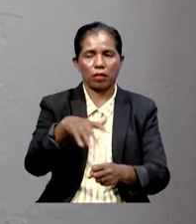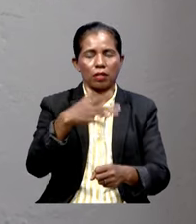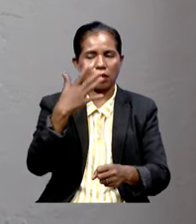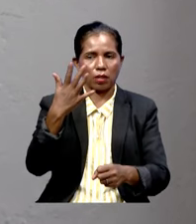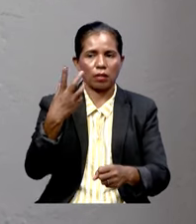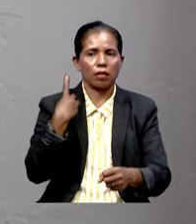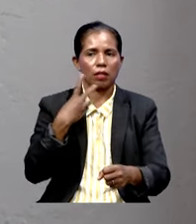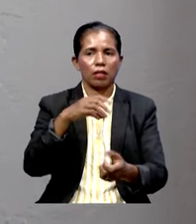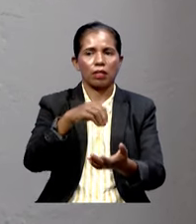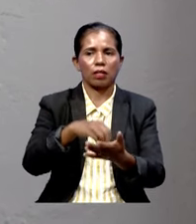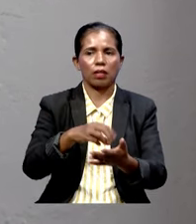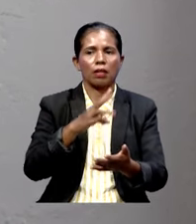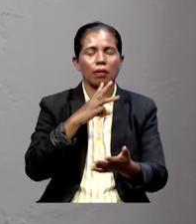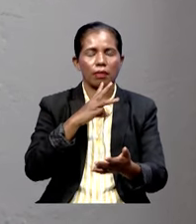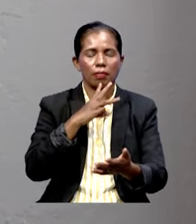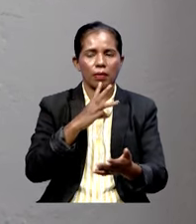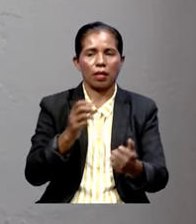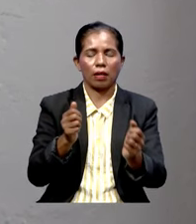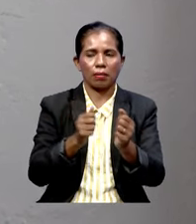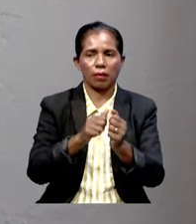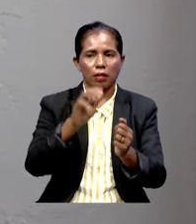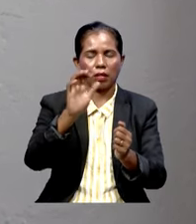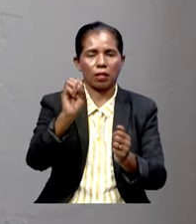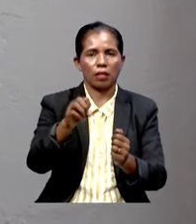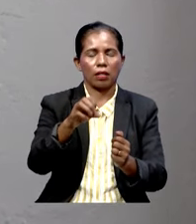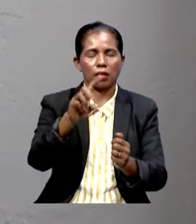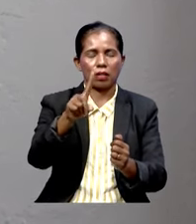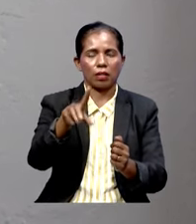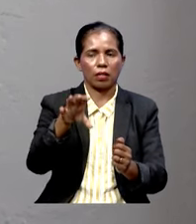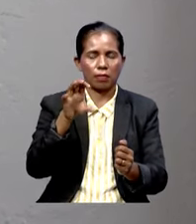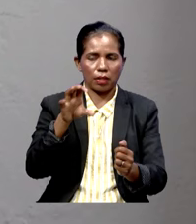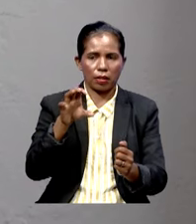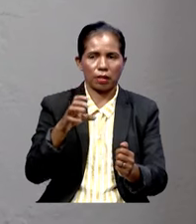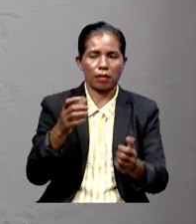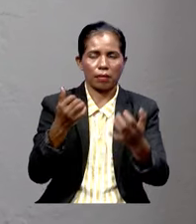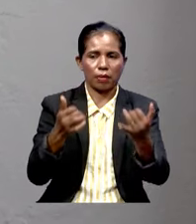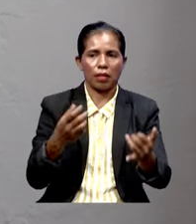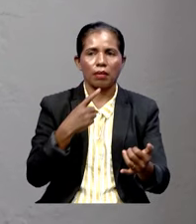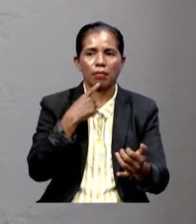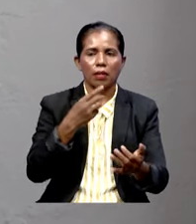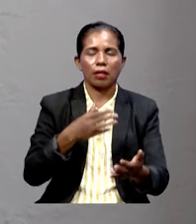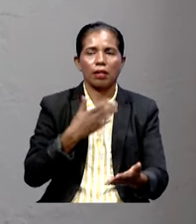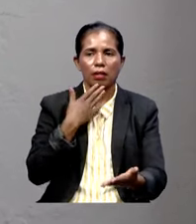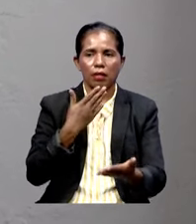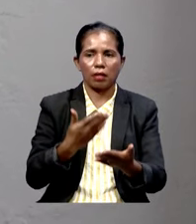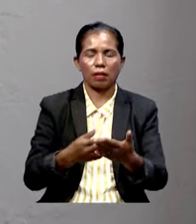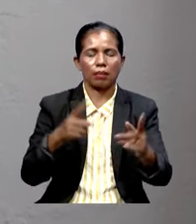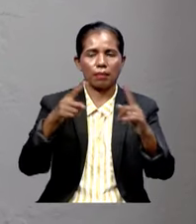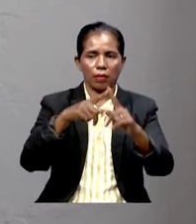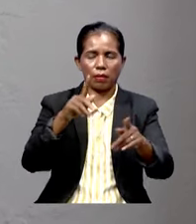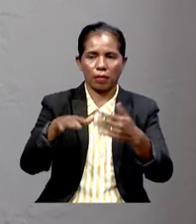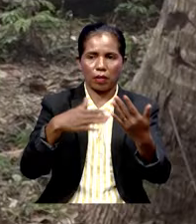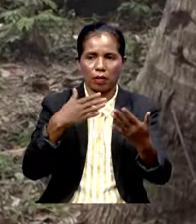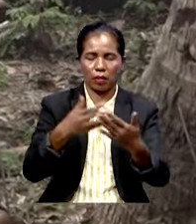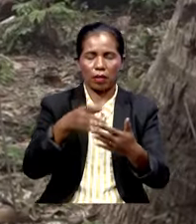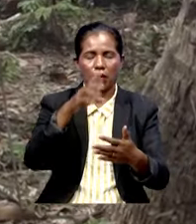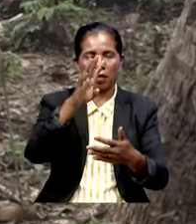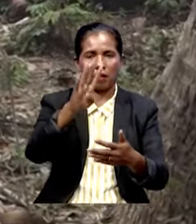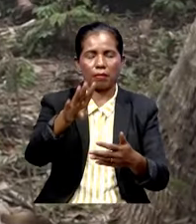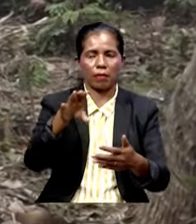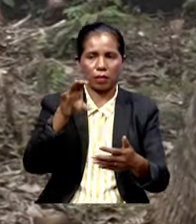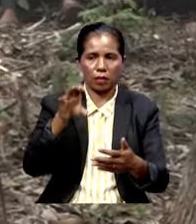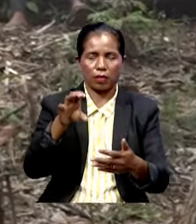ita consegue amores be matan atus lima resin e bela dihang idane bela beneficia população 400 mil.